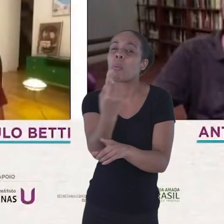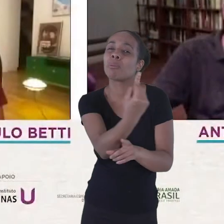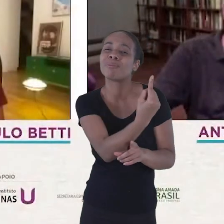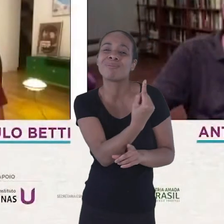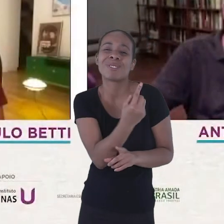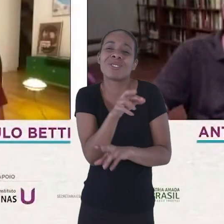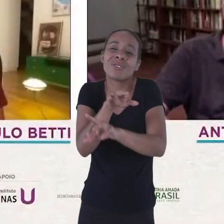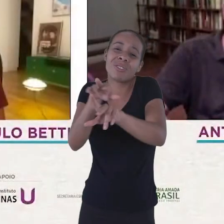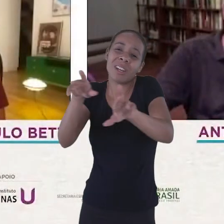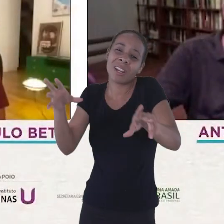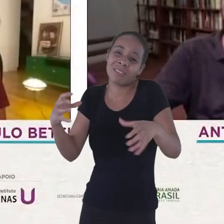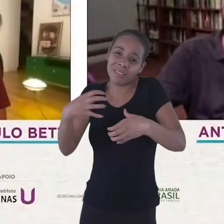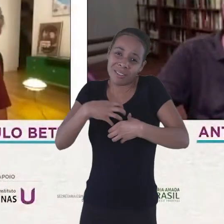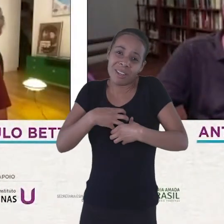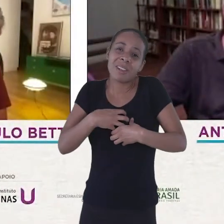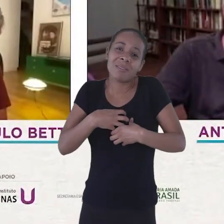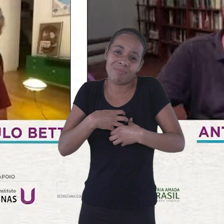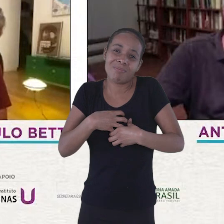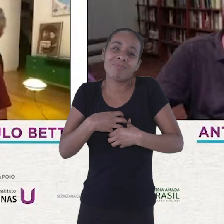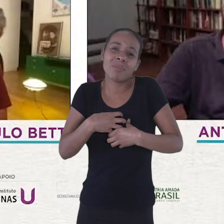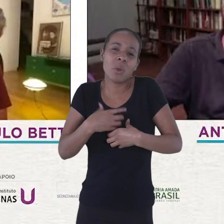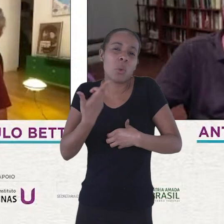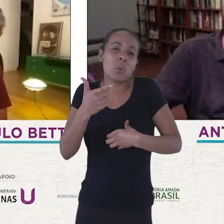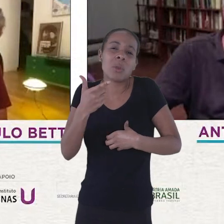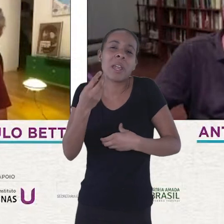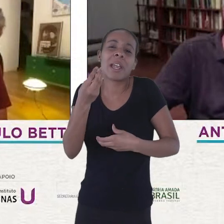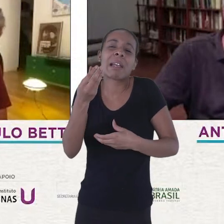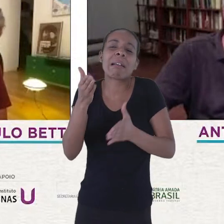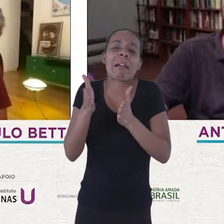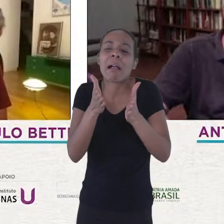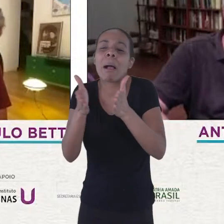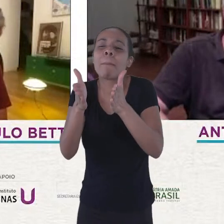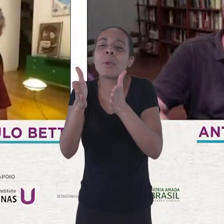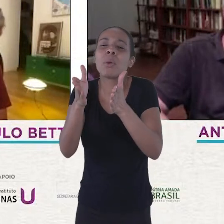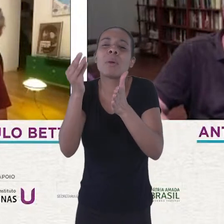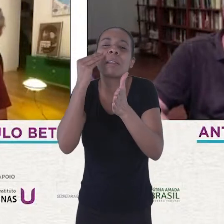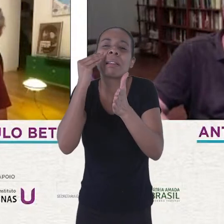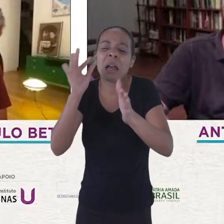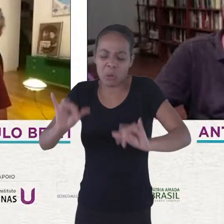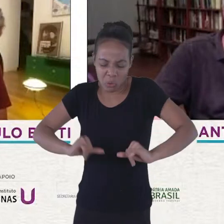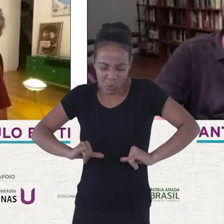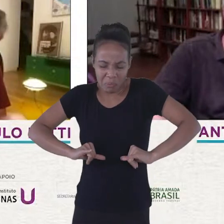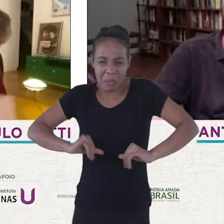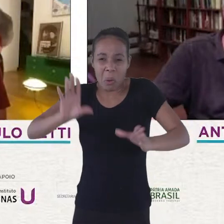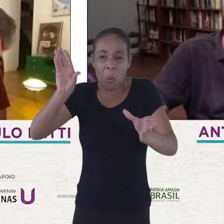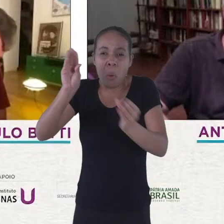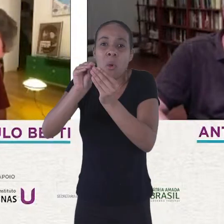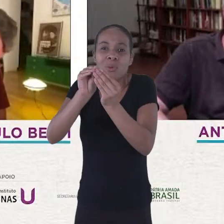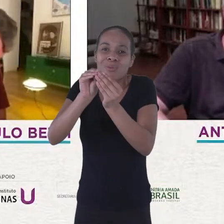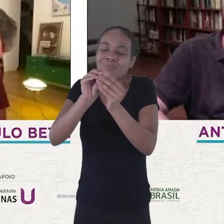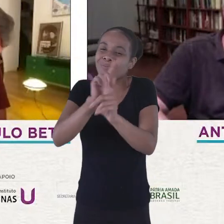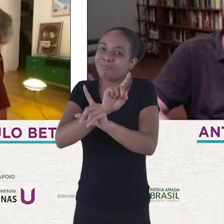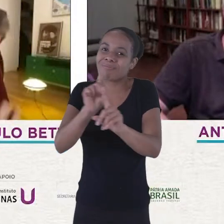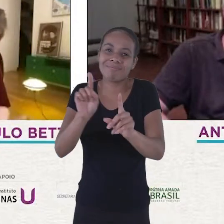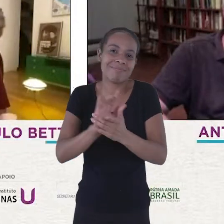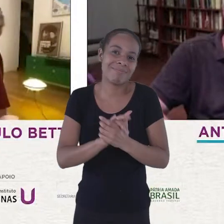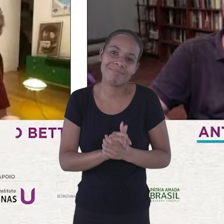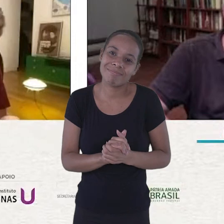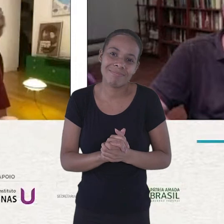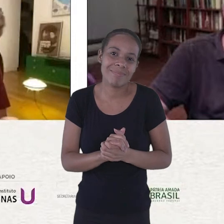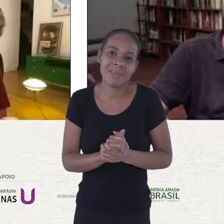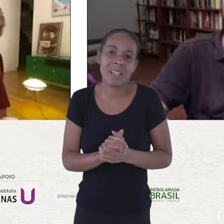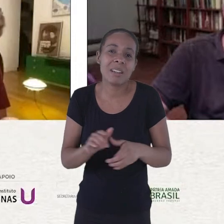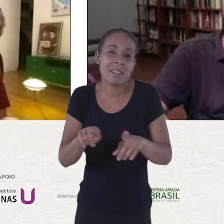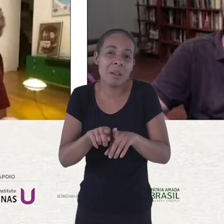o sofrimento. Nem vou me referir às agruras de ordem financeira, pois essas não vale a